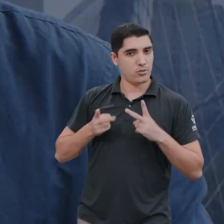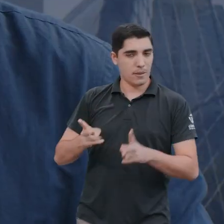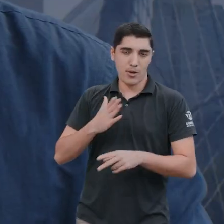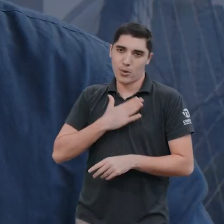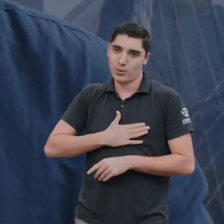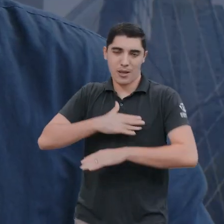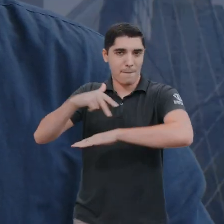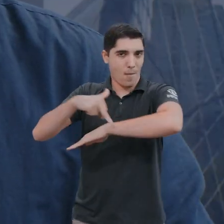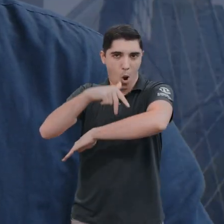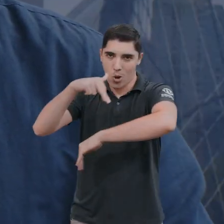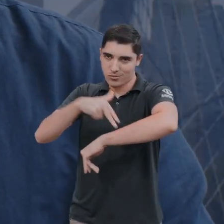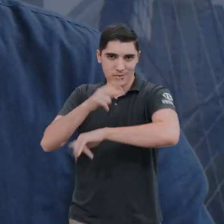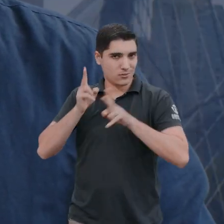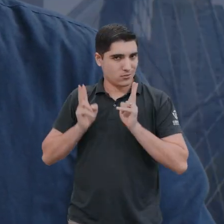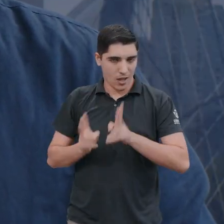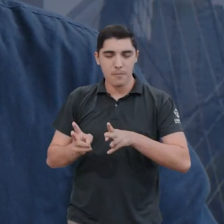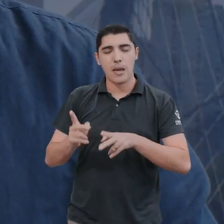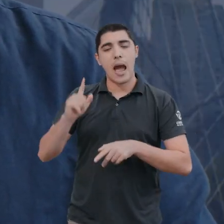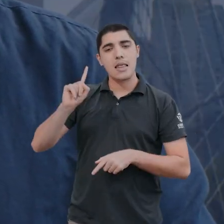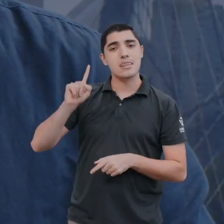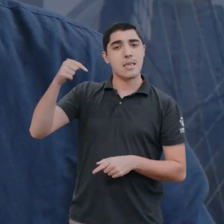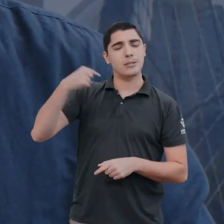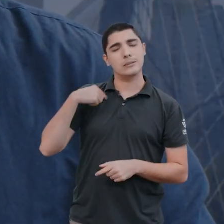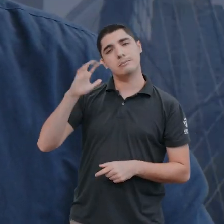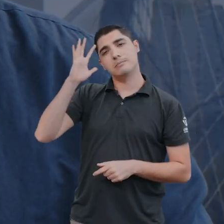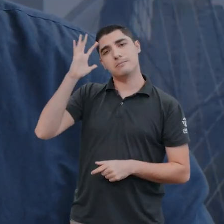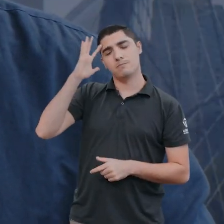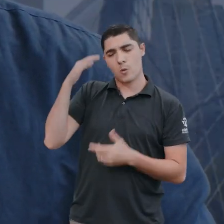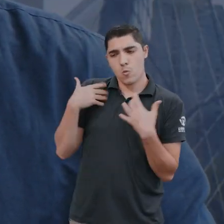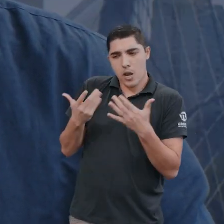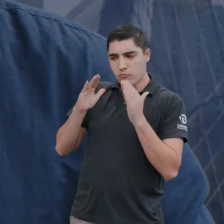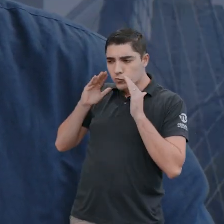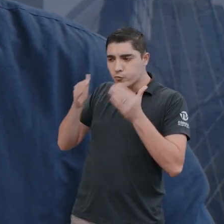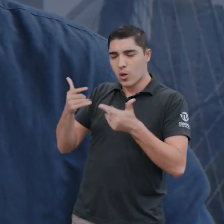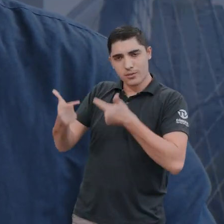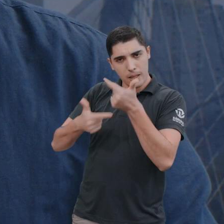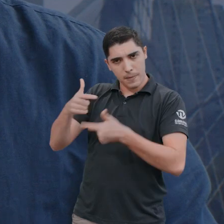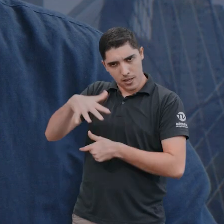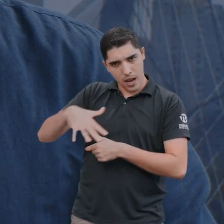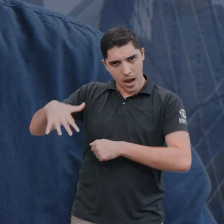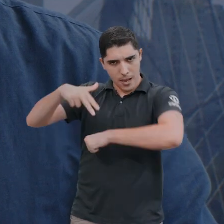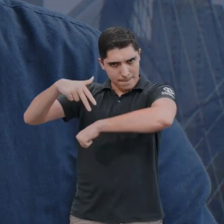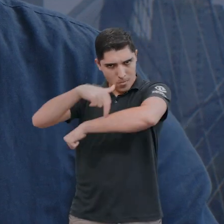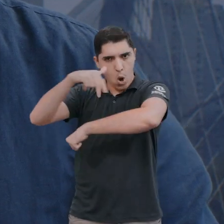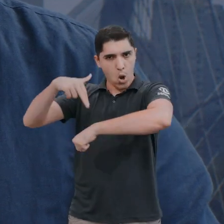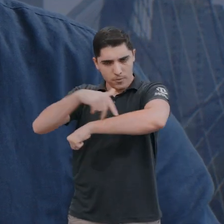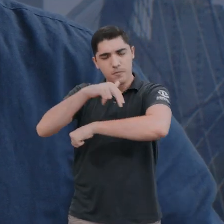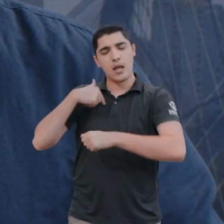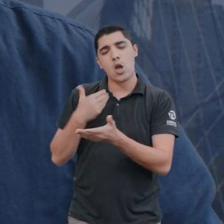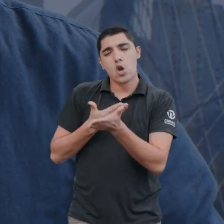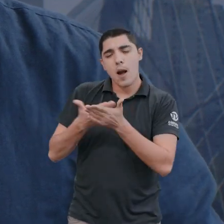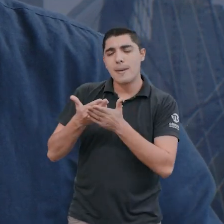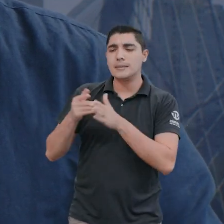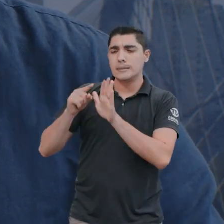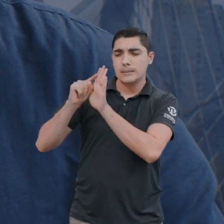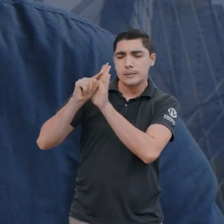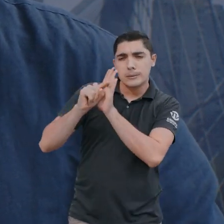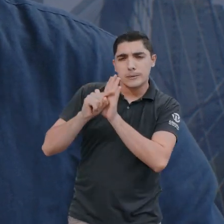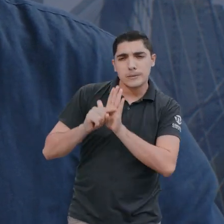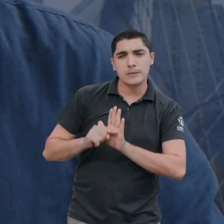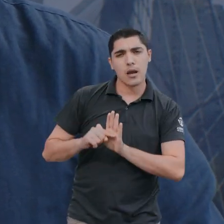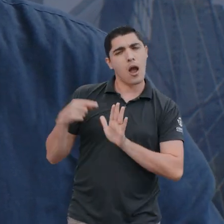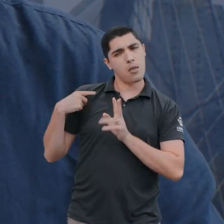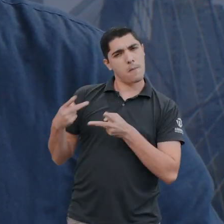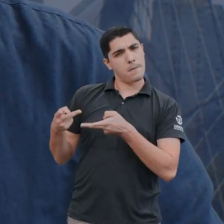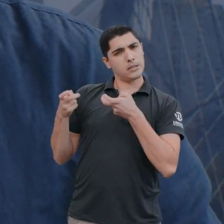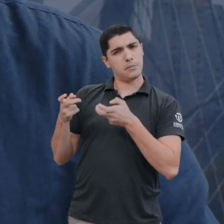muito de moda, então quando eu decidi começar os trabalhos em moda, eu comecei a pesquisar e